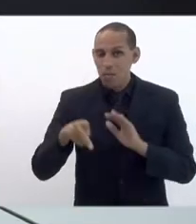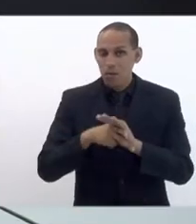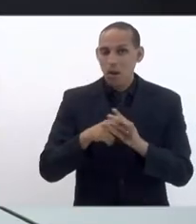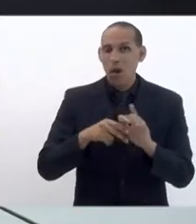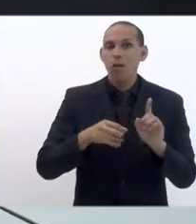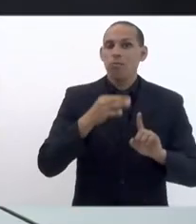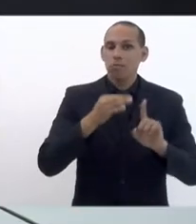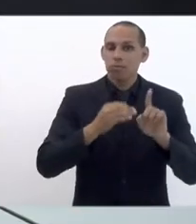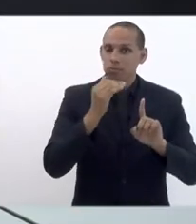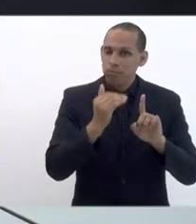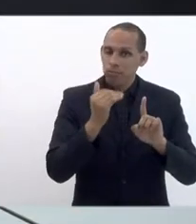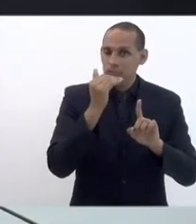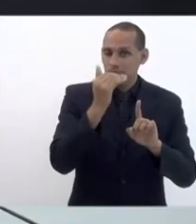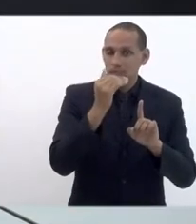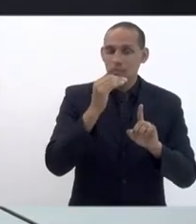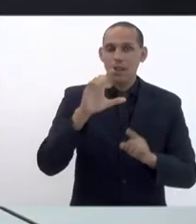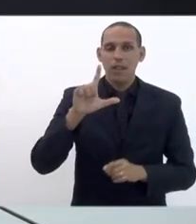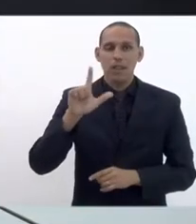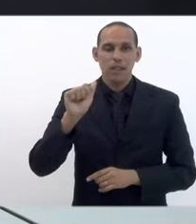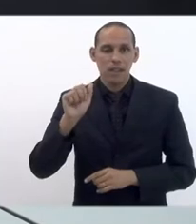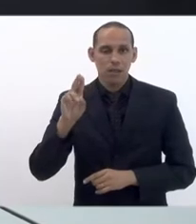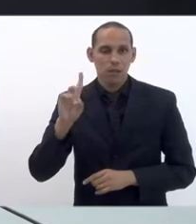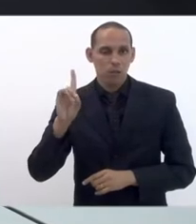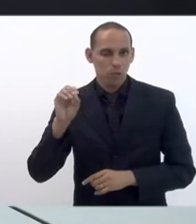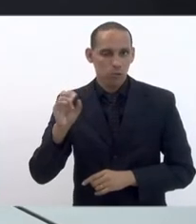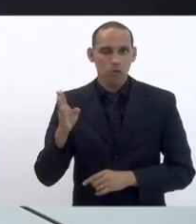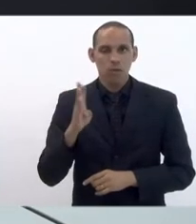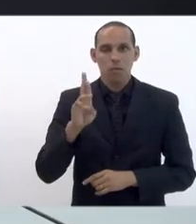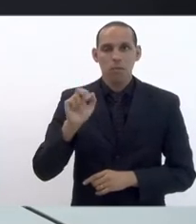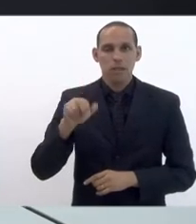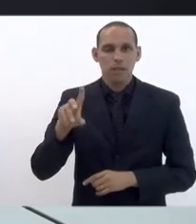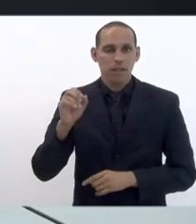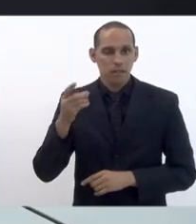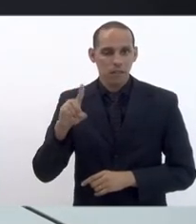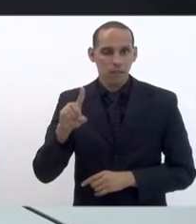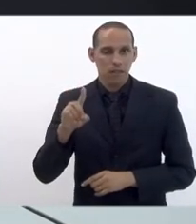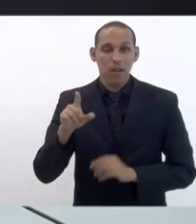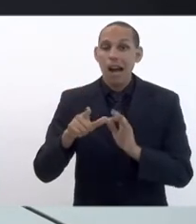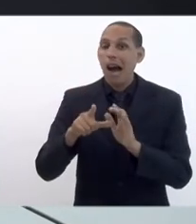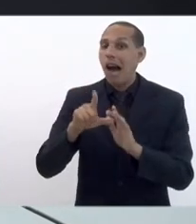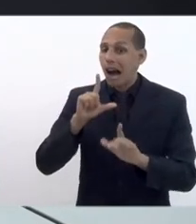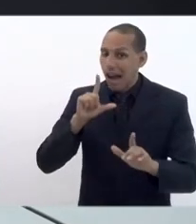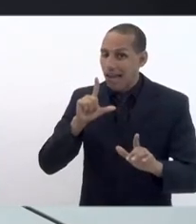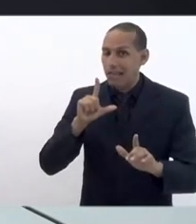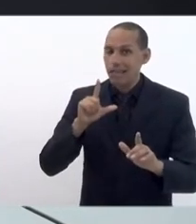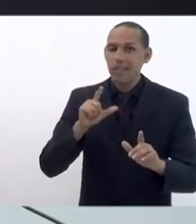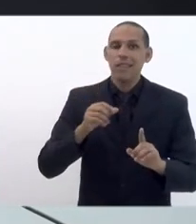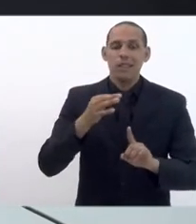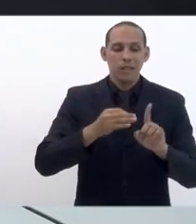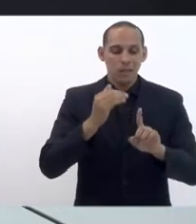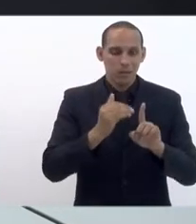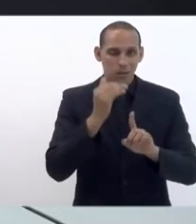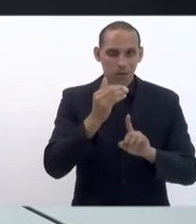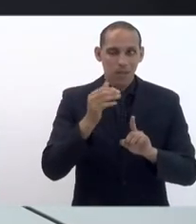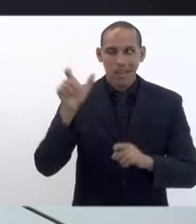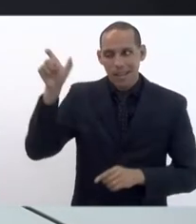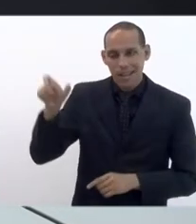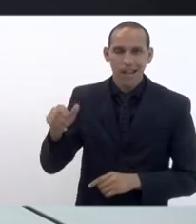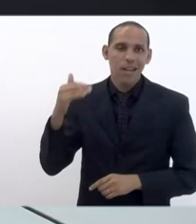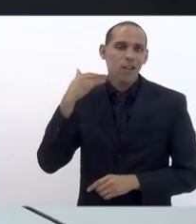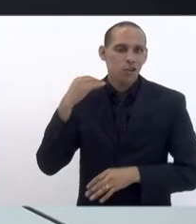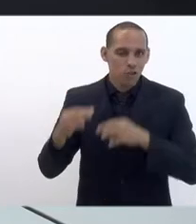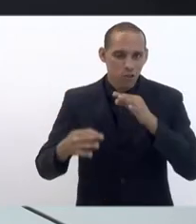Cláudio Brandão, que antes de ser desembargador foi juiz e foi presidente